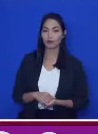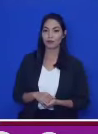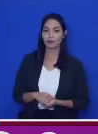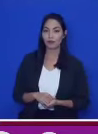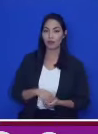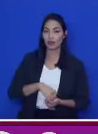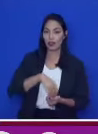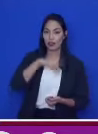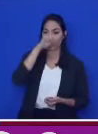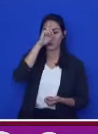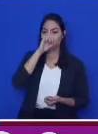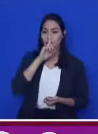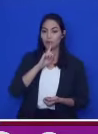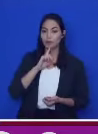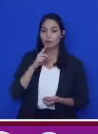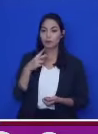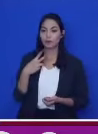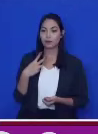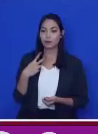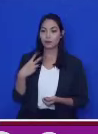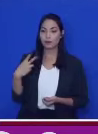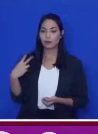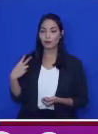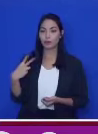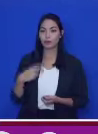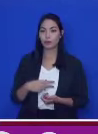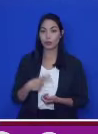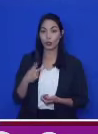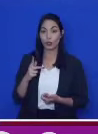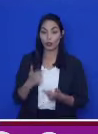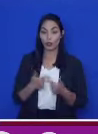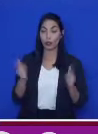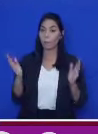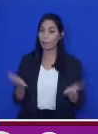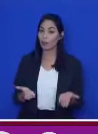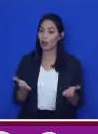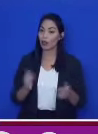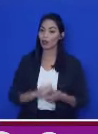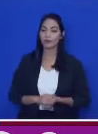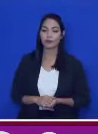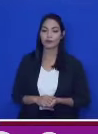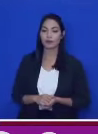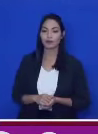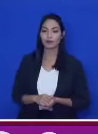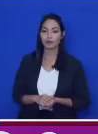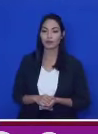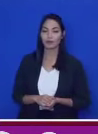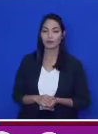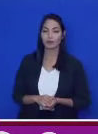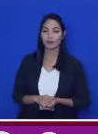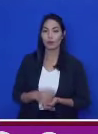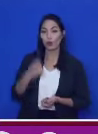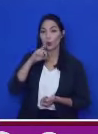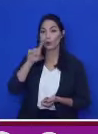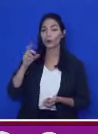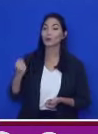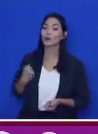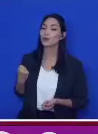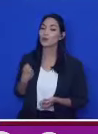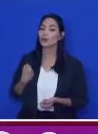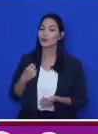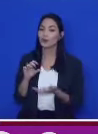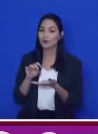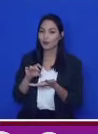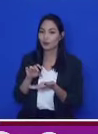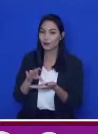Amarela 22. Bola amarela número 22. Sua sorte pode vir com este número. Vamos chamar o 15º e último